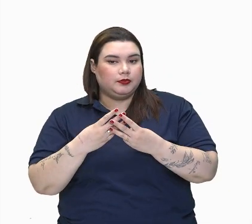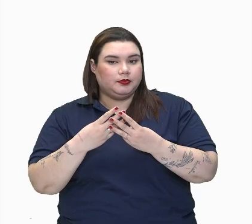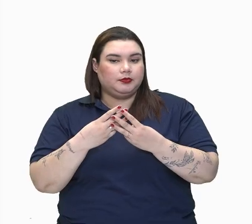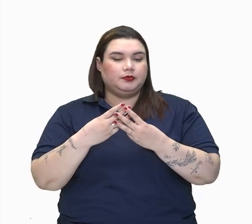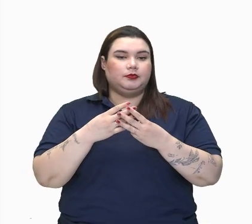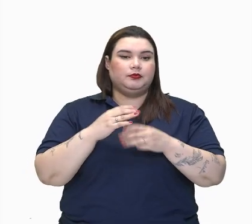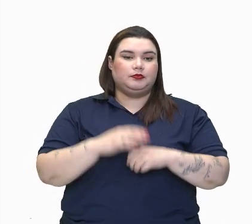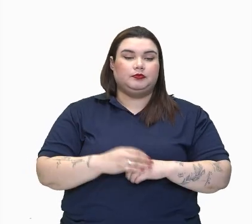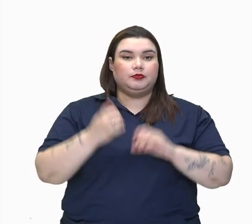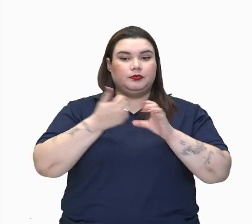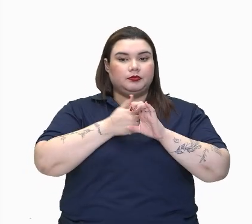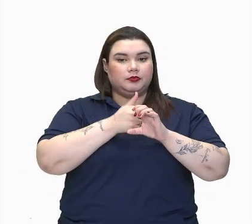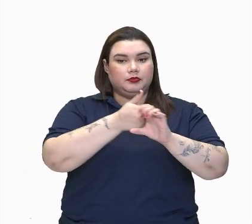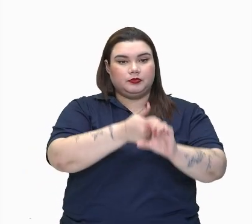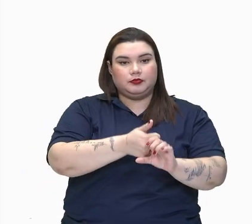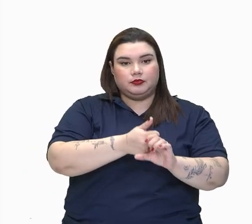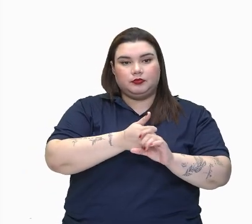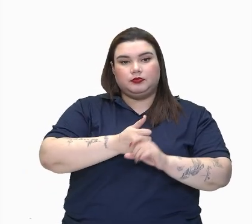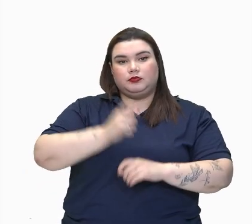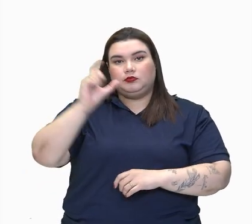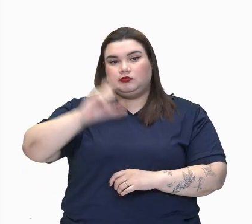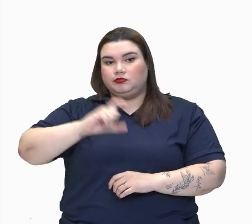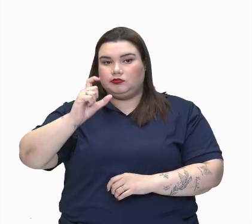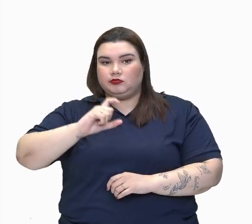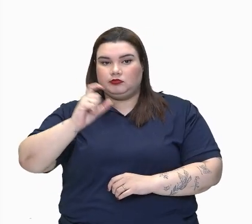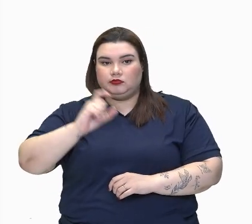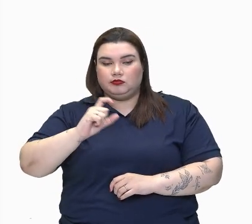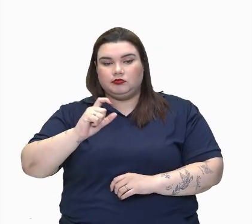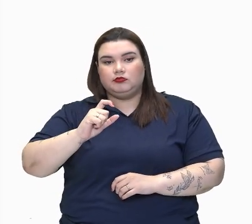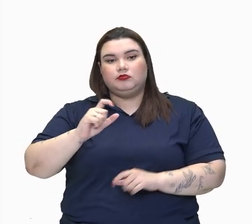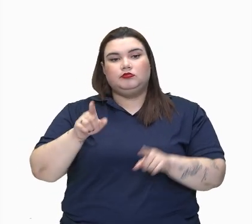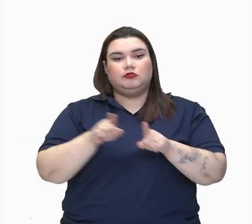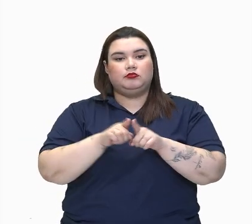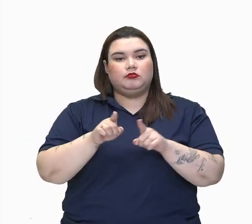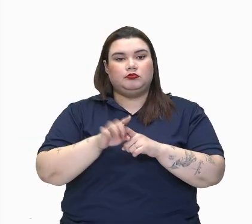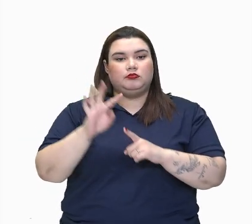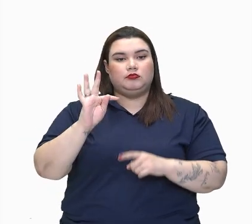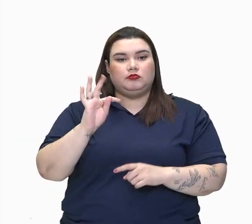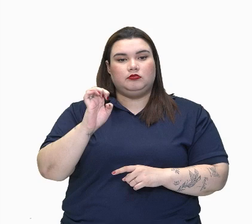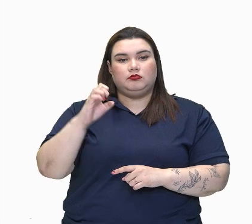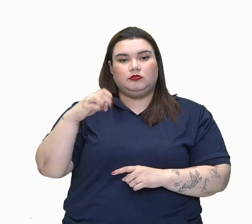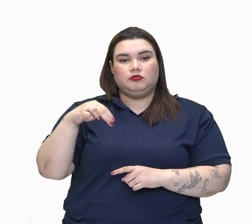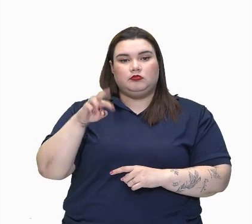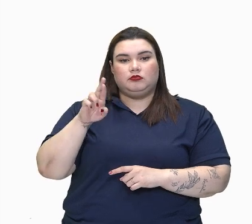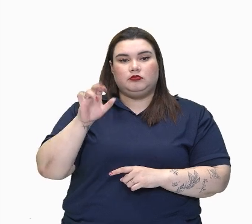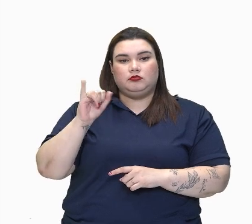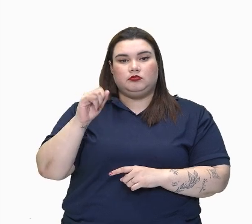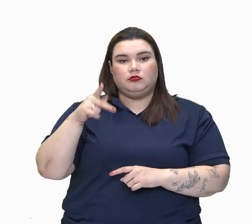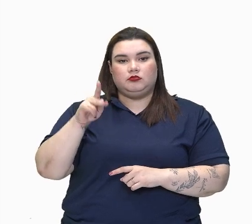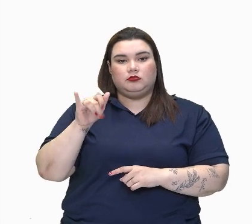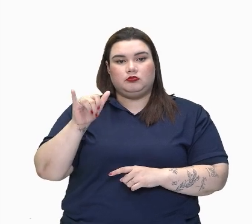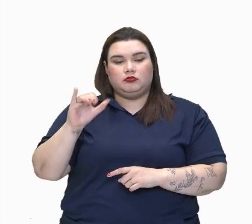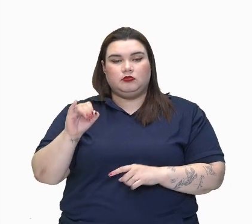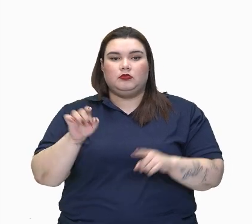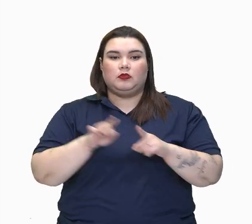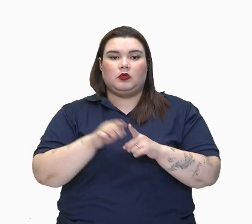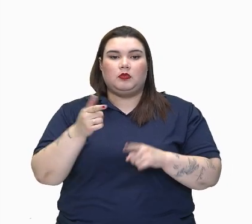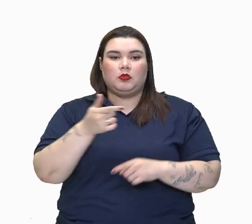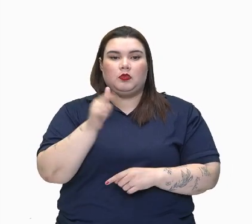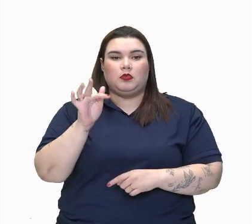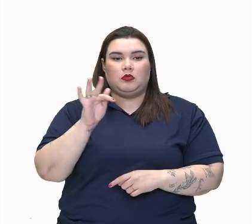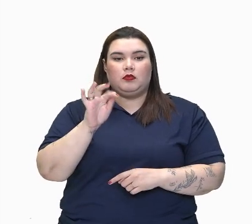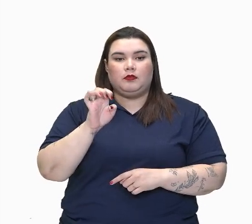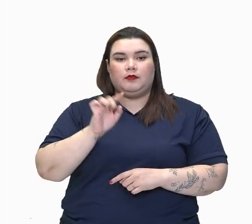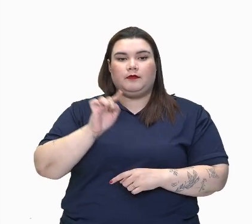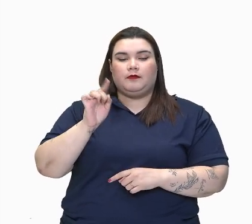judaísmo, o cristianismo, o islamismo, o Tenrikyo e a fé Bahá'í. São exemplos